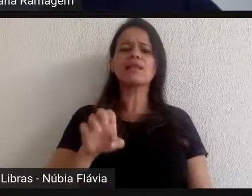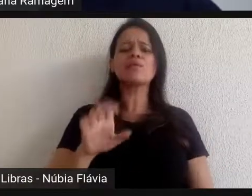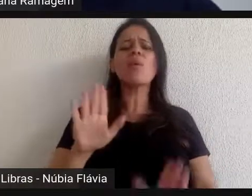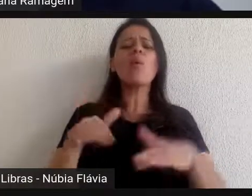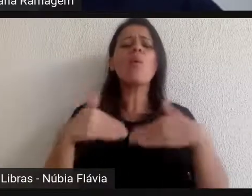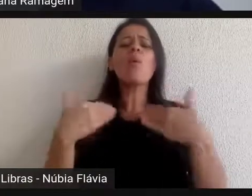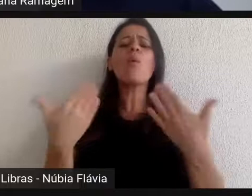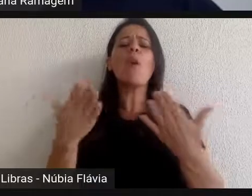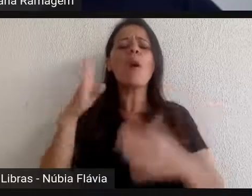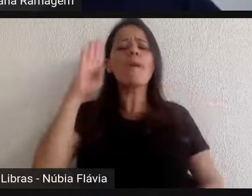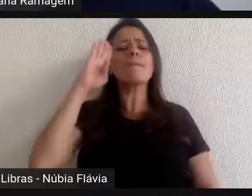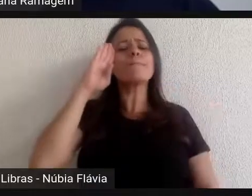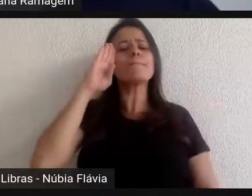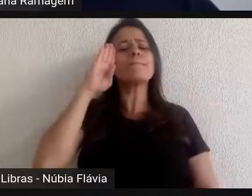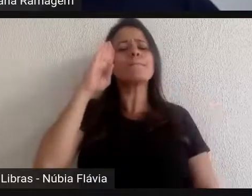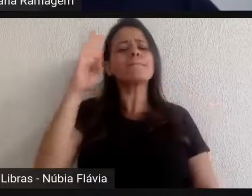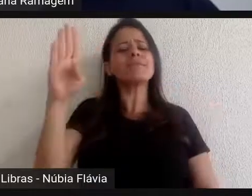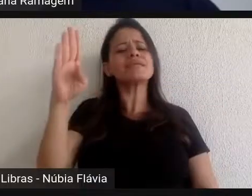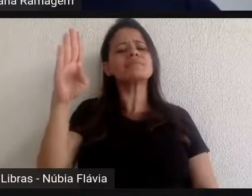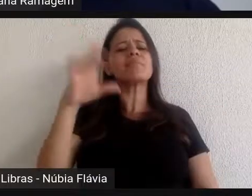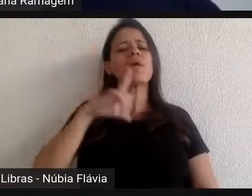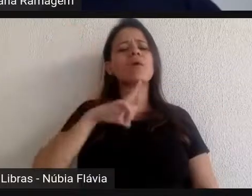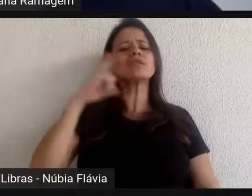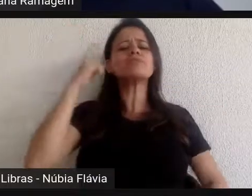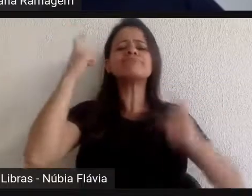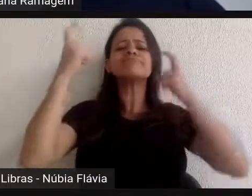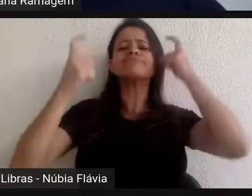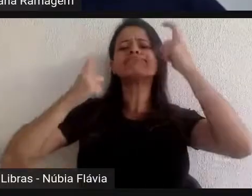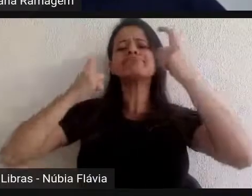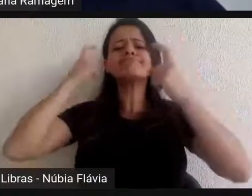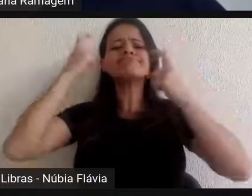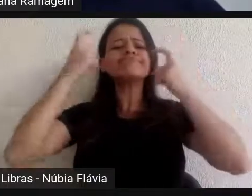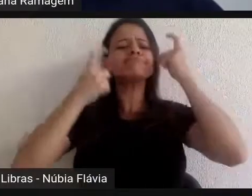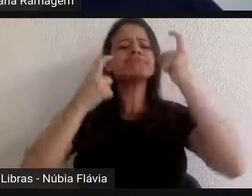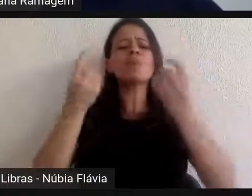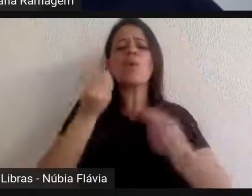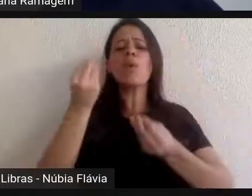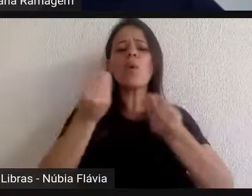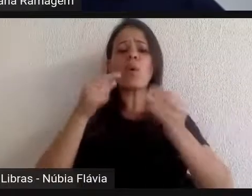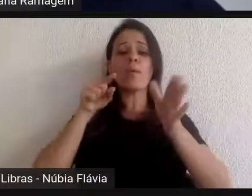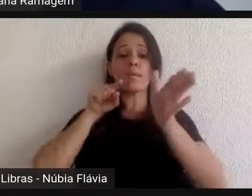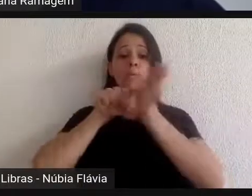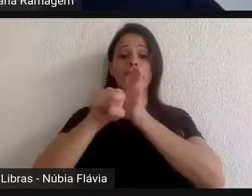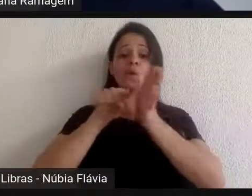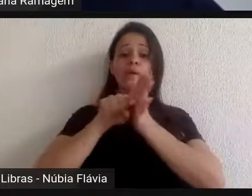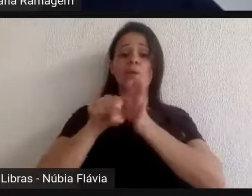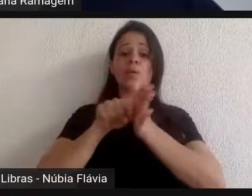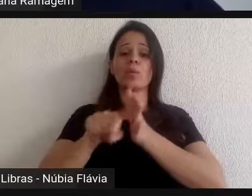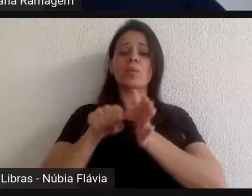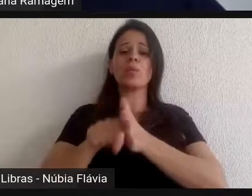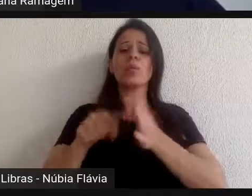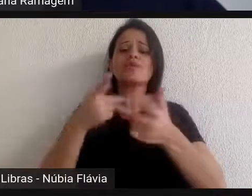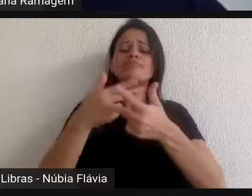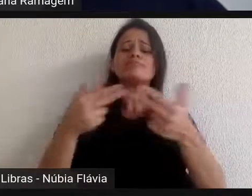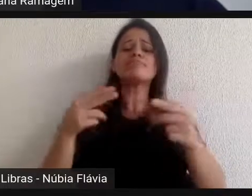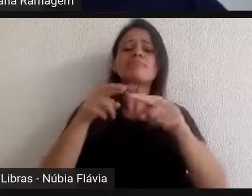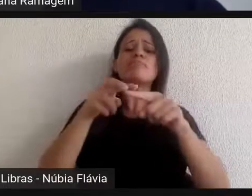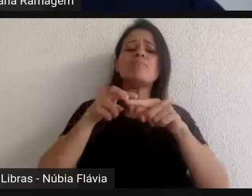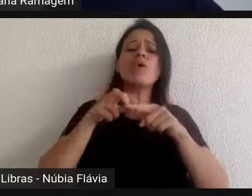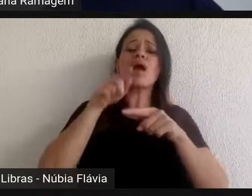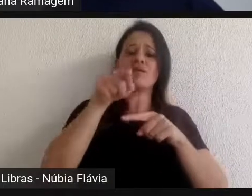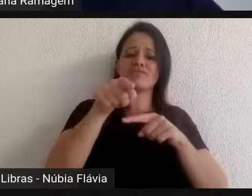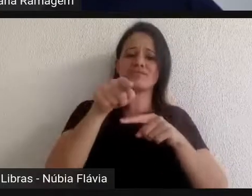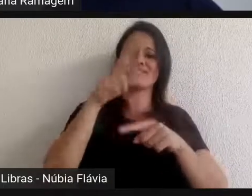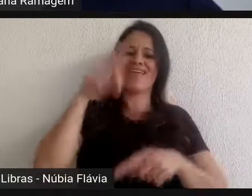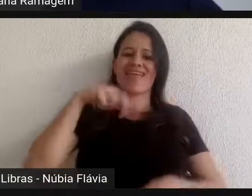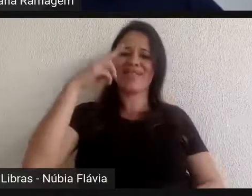as principais demandas, preocupações, questionamentos que têm aparecido durante os seus atendimentos,